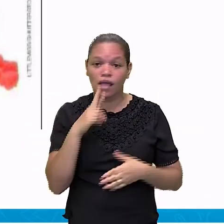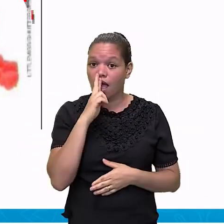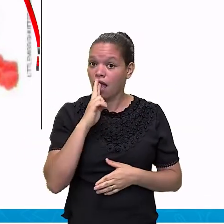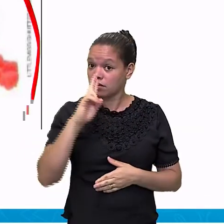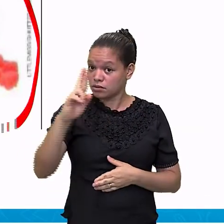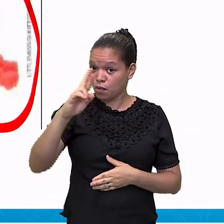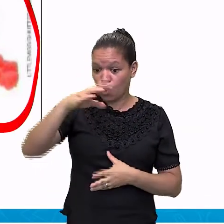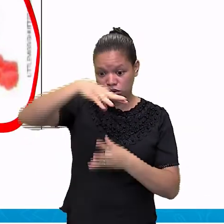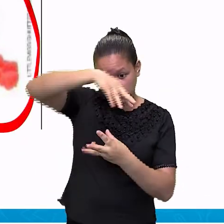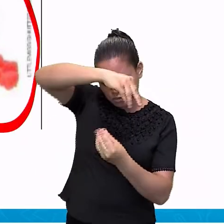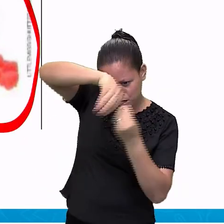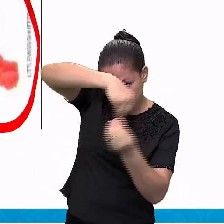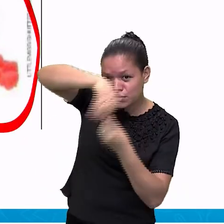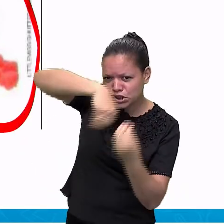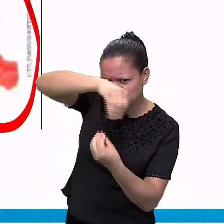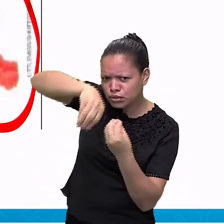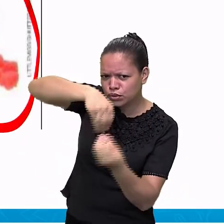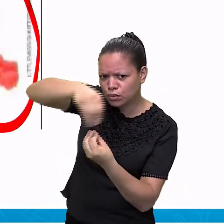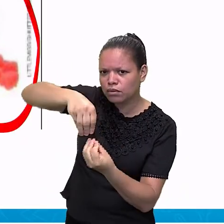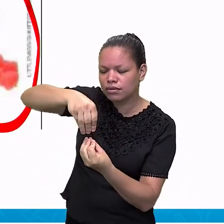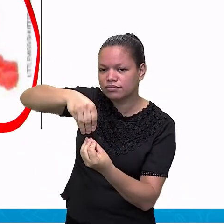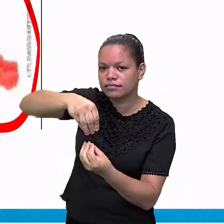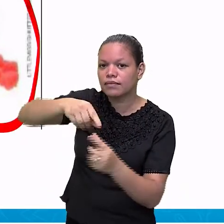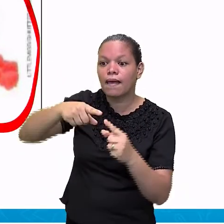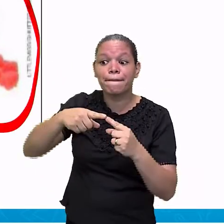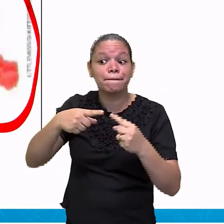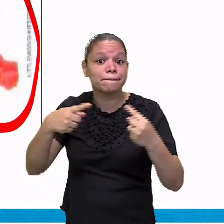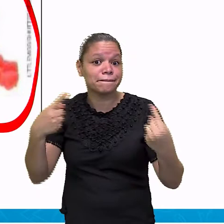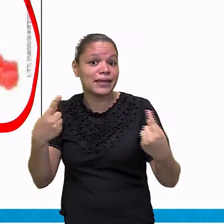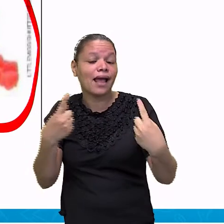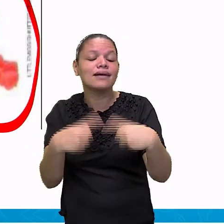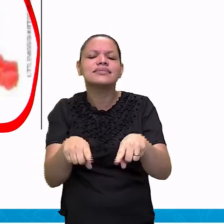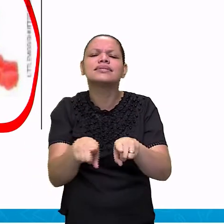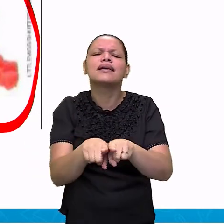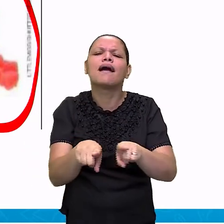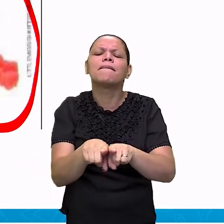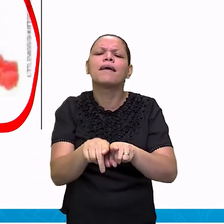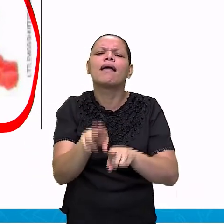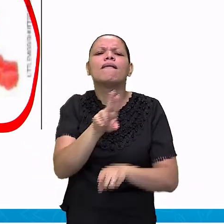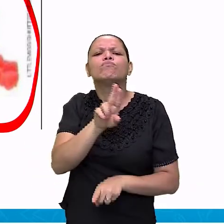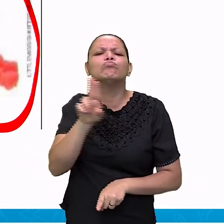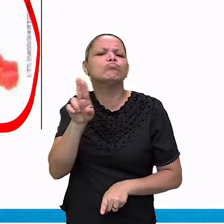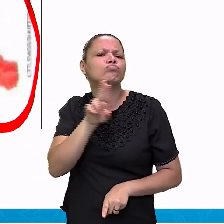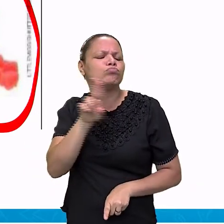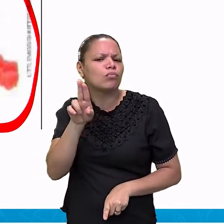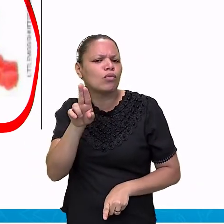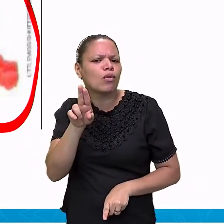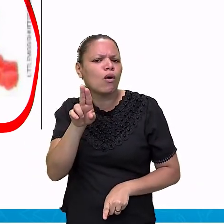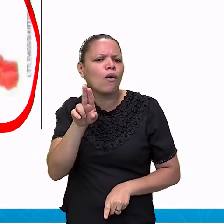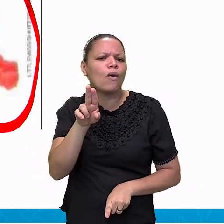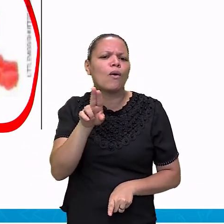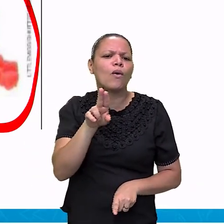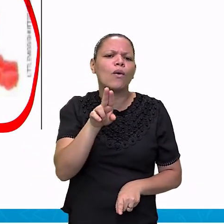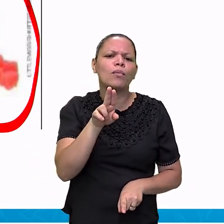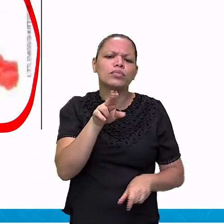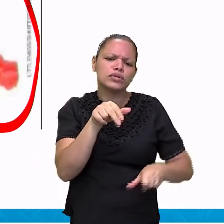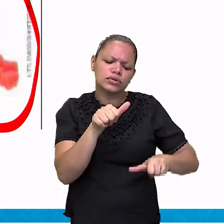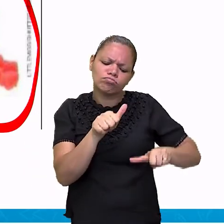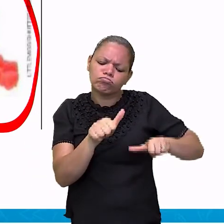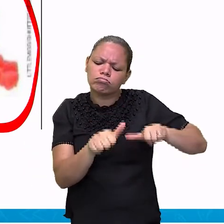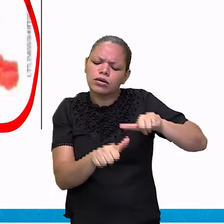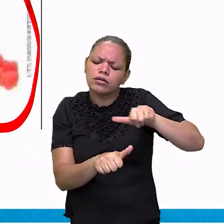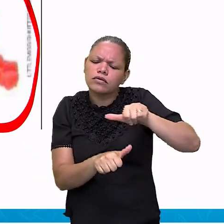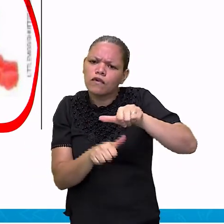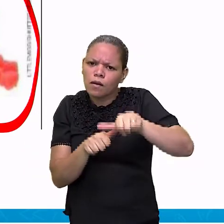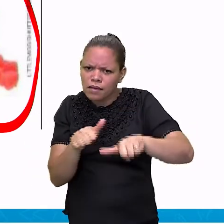aqui também de mudança de forma o momento em que eu pego a melancia e corto